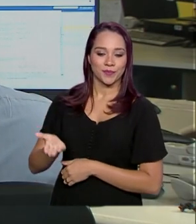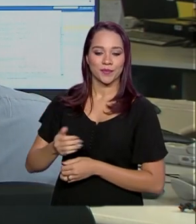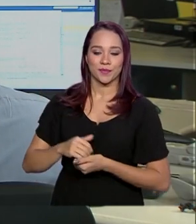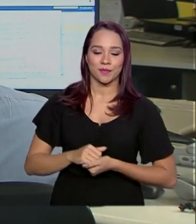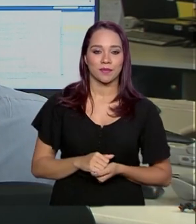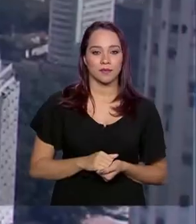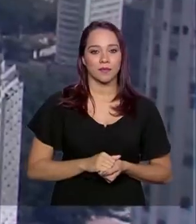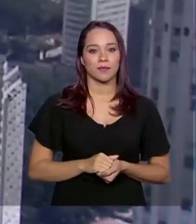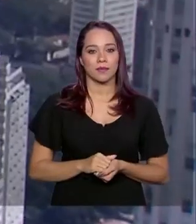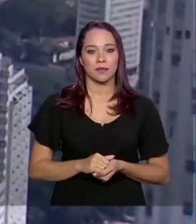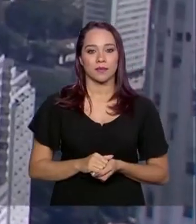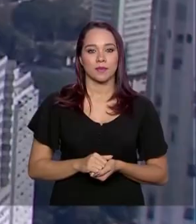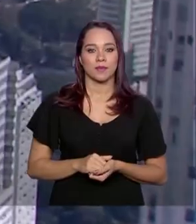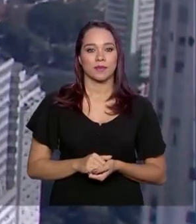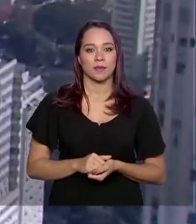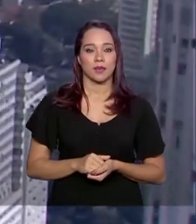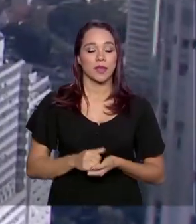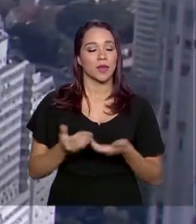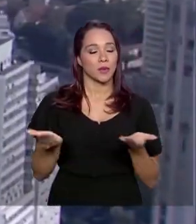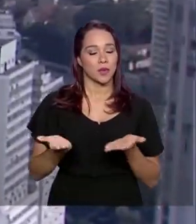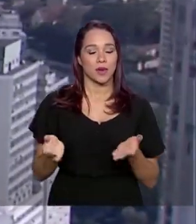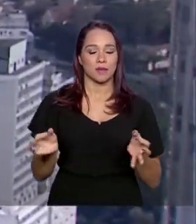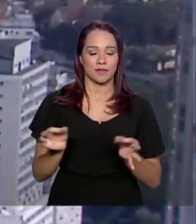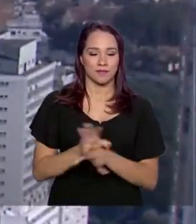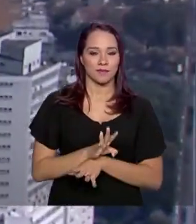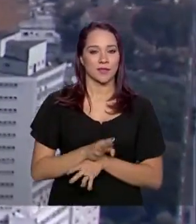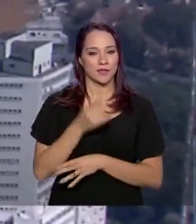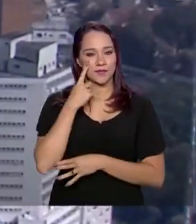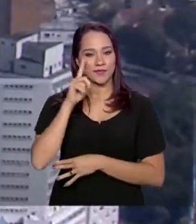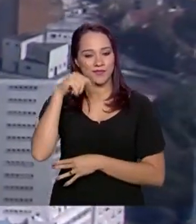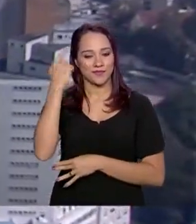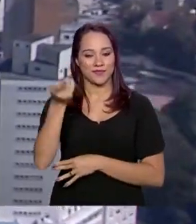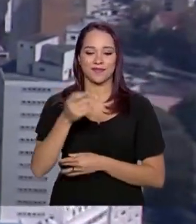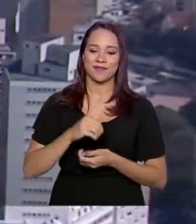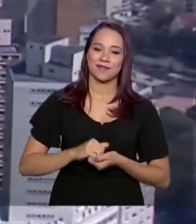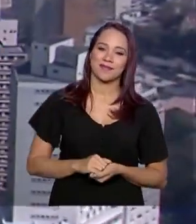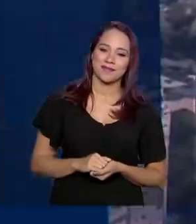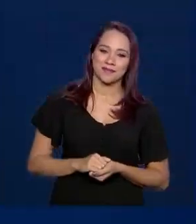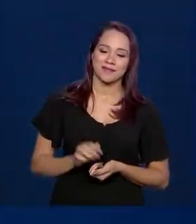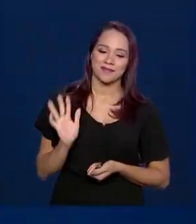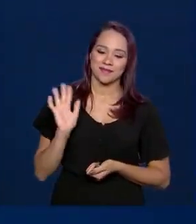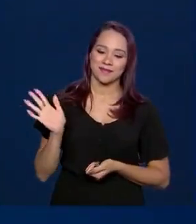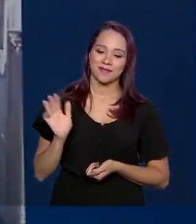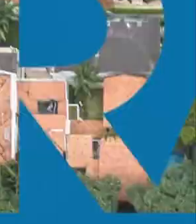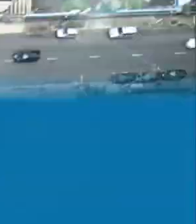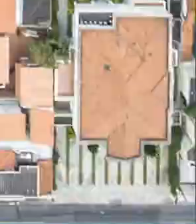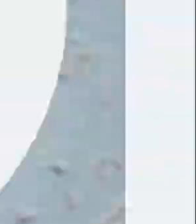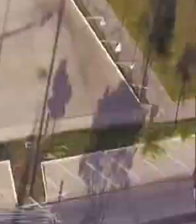Governo Agora. A gente fica por aqui. Nos vemos na próxima edição. Até lá!